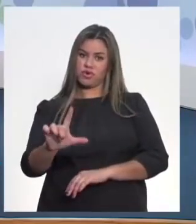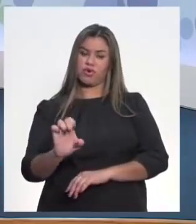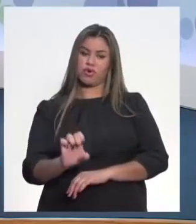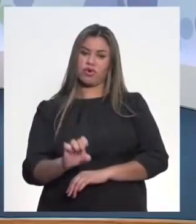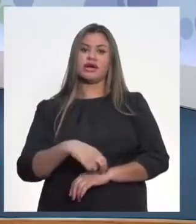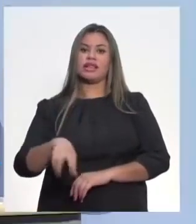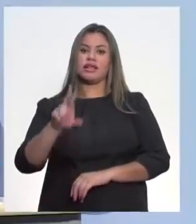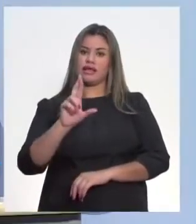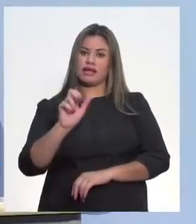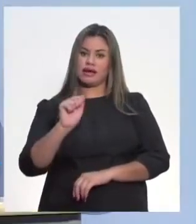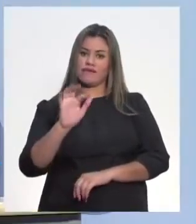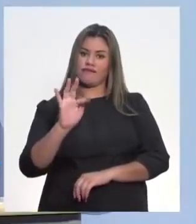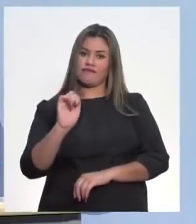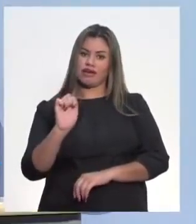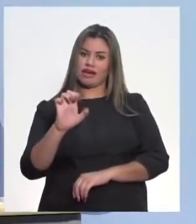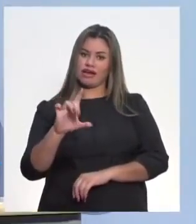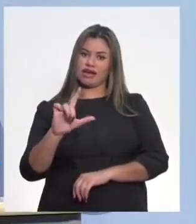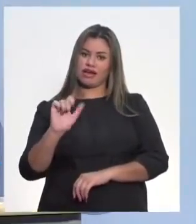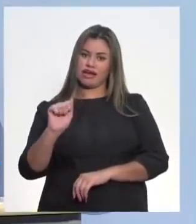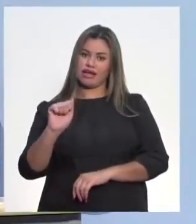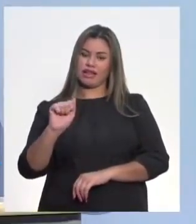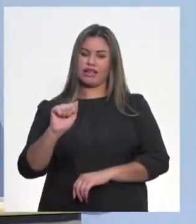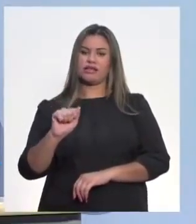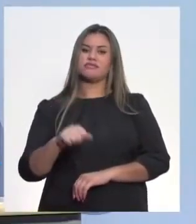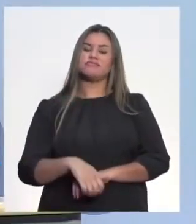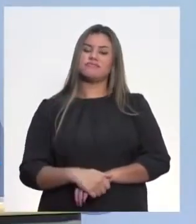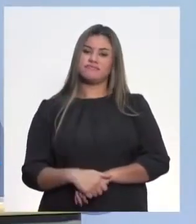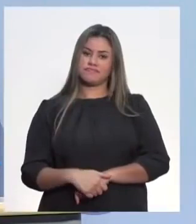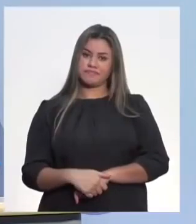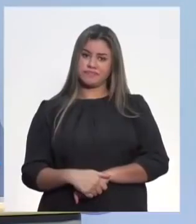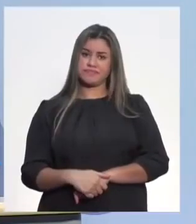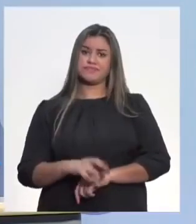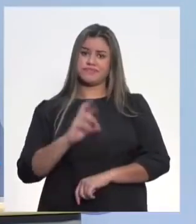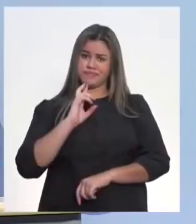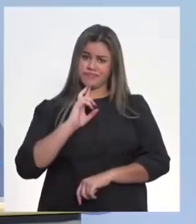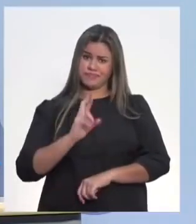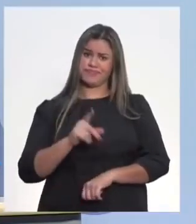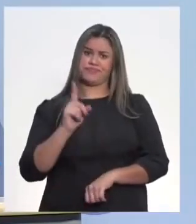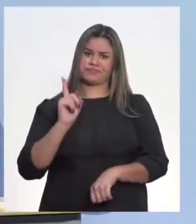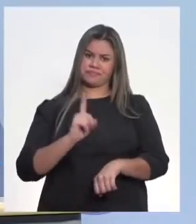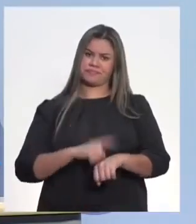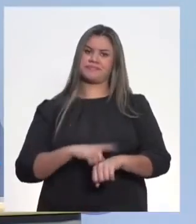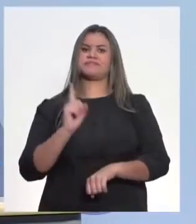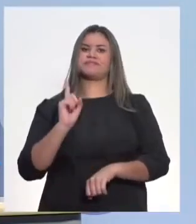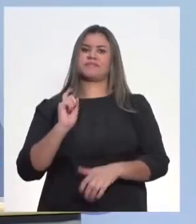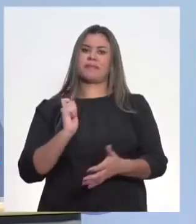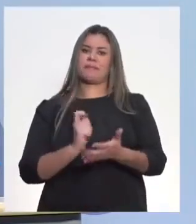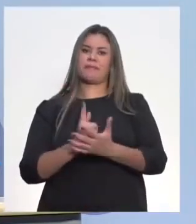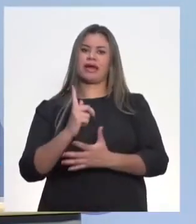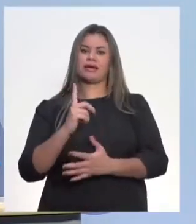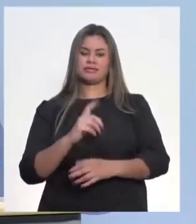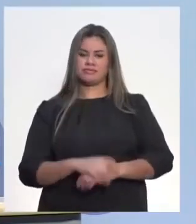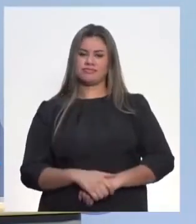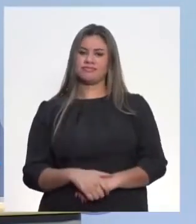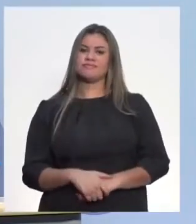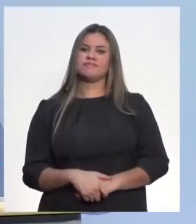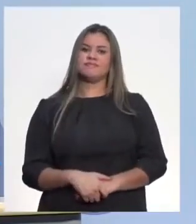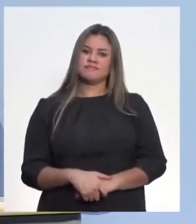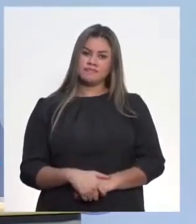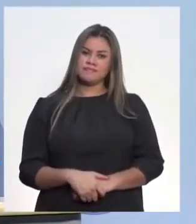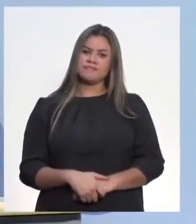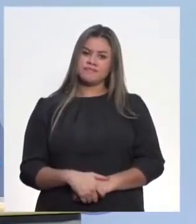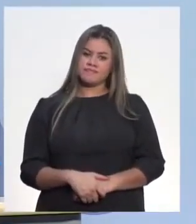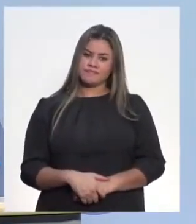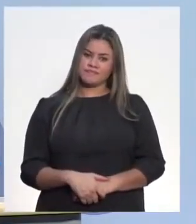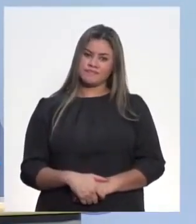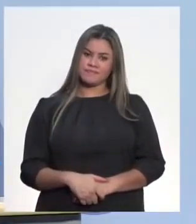A Rafaela colocou que é muito mais vantajoso, né? Pagar à vista, né? O valor, que seria os